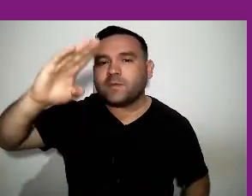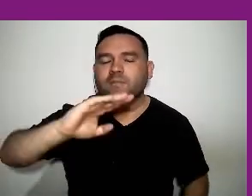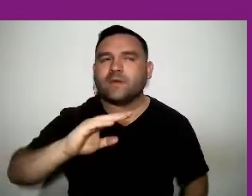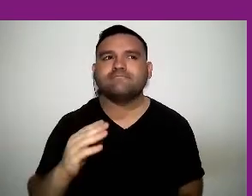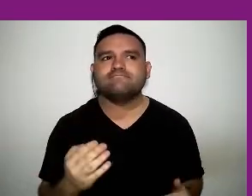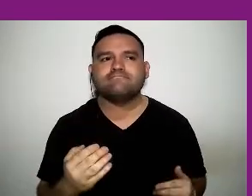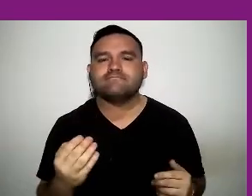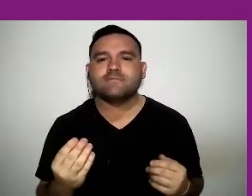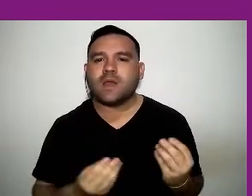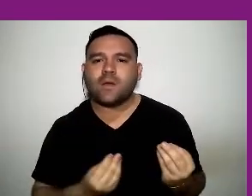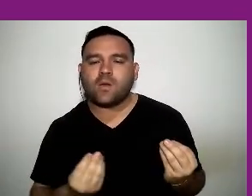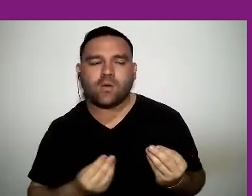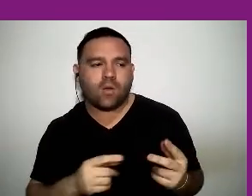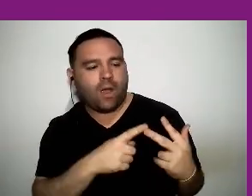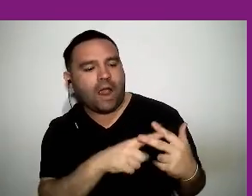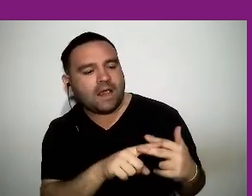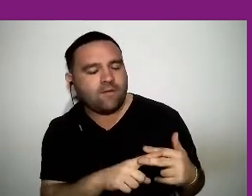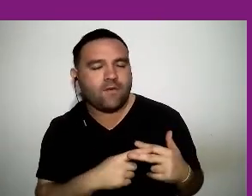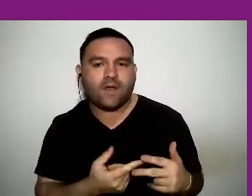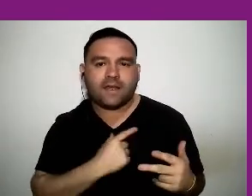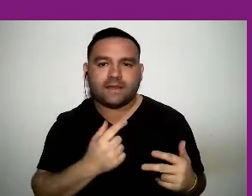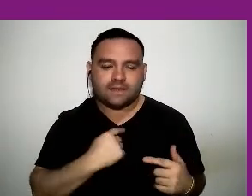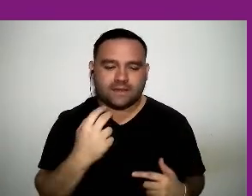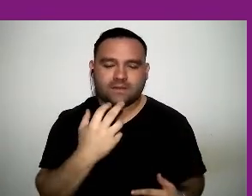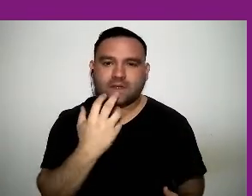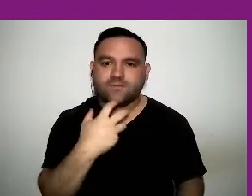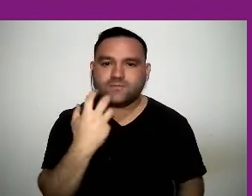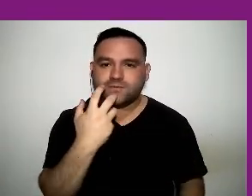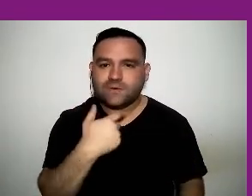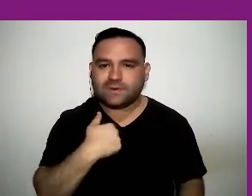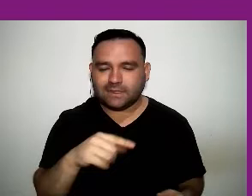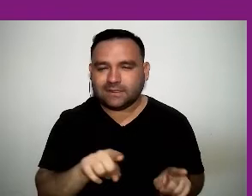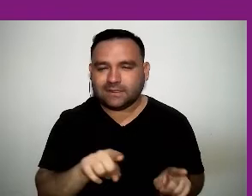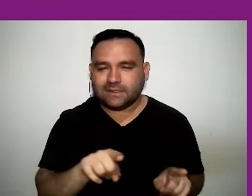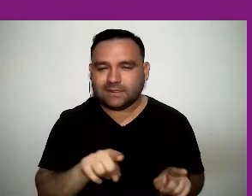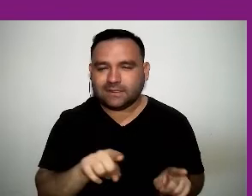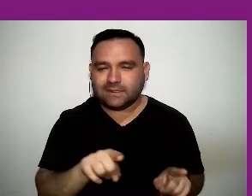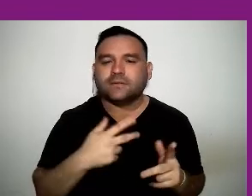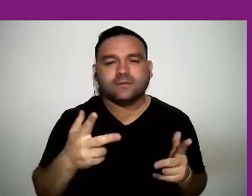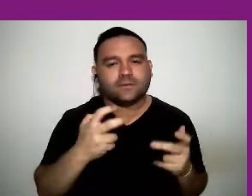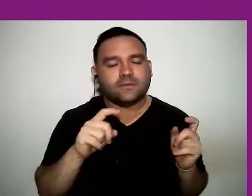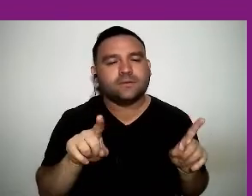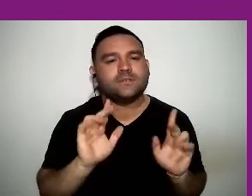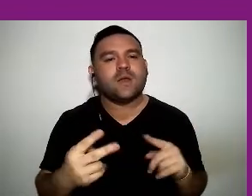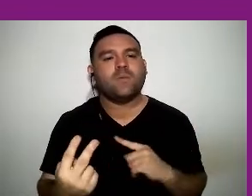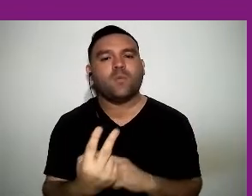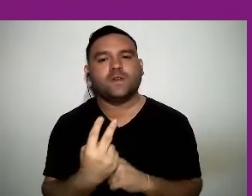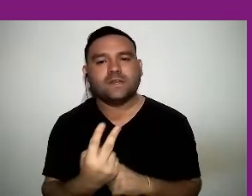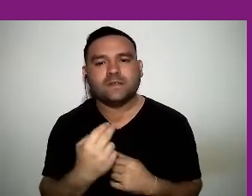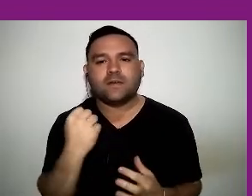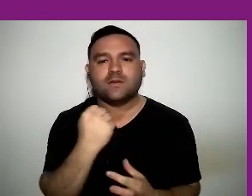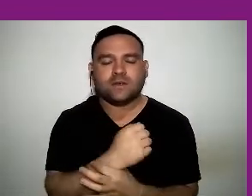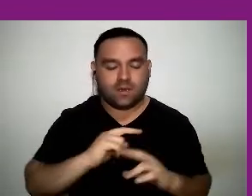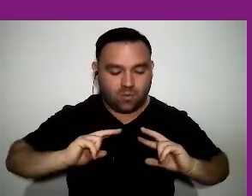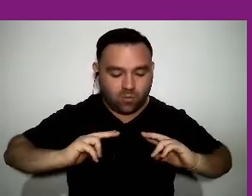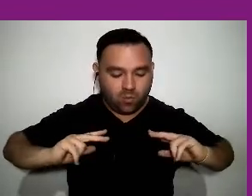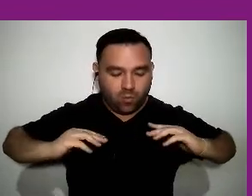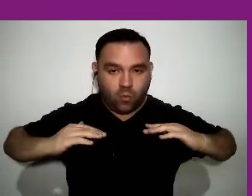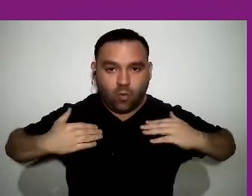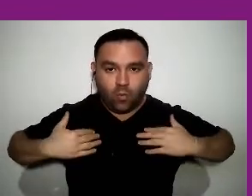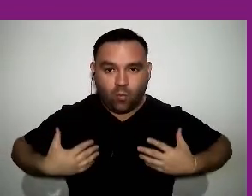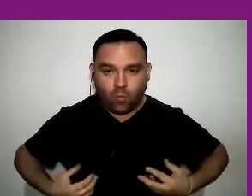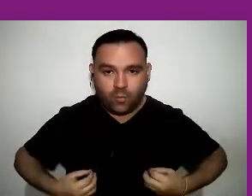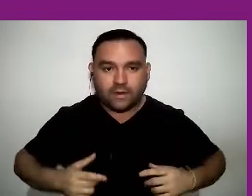como configurar o ventilador. Nós já ouvimos sobre proteção pulmonar. Então, tem o